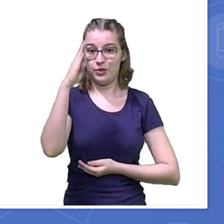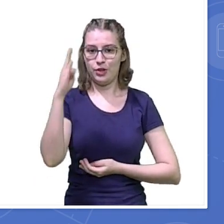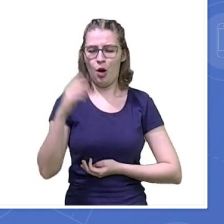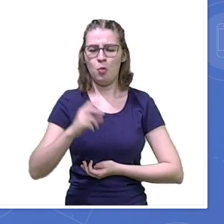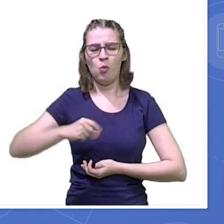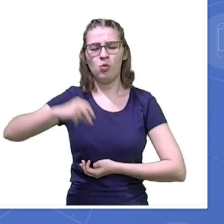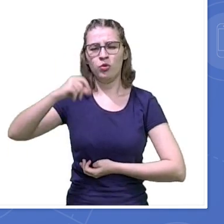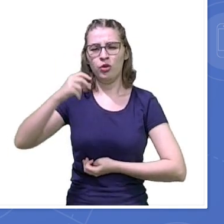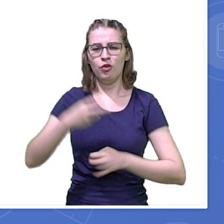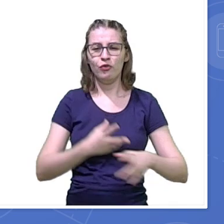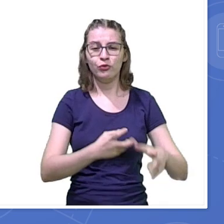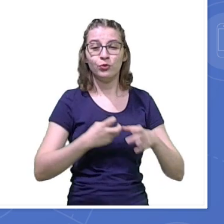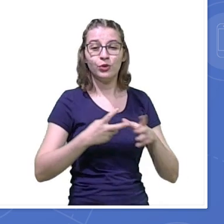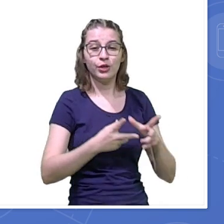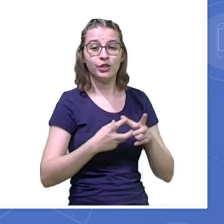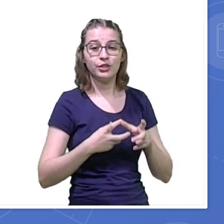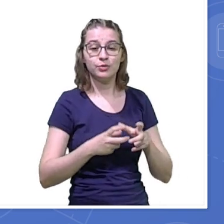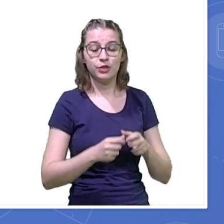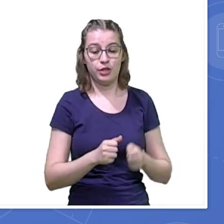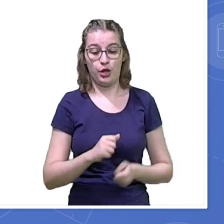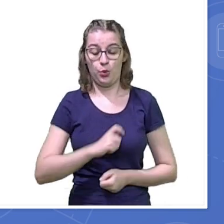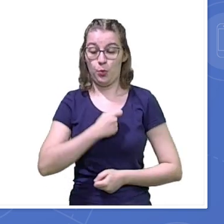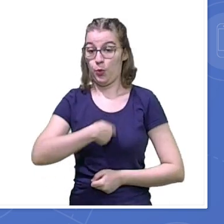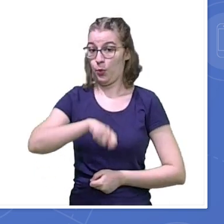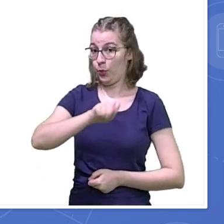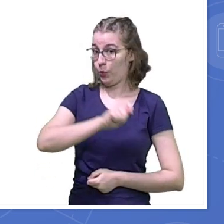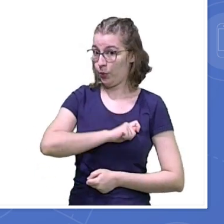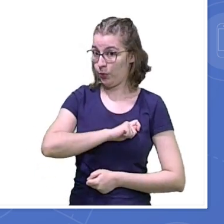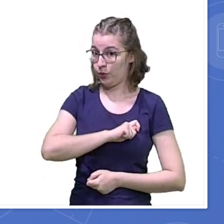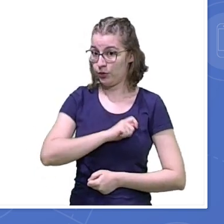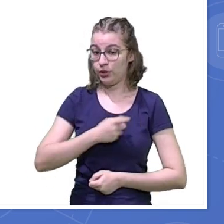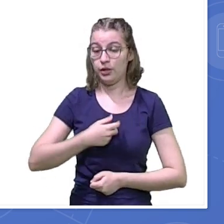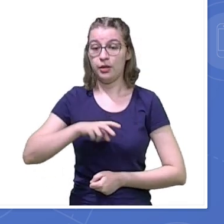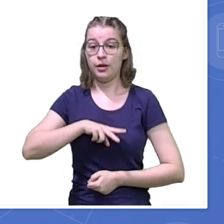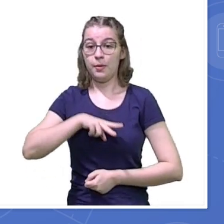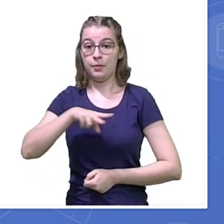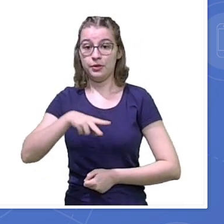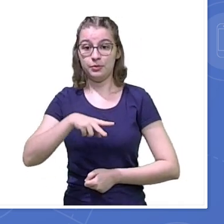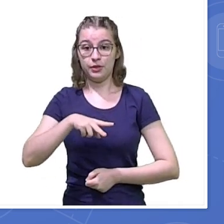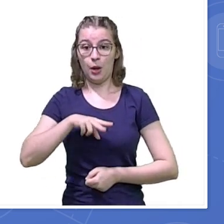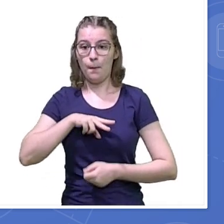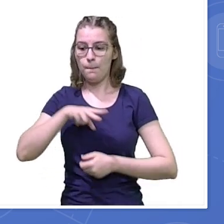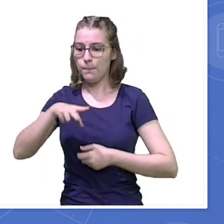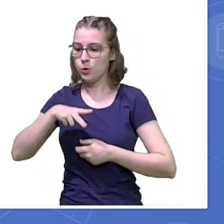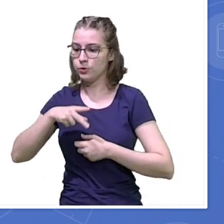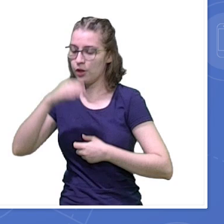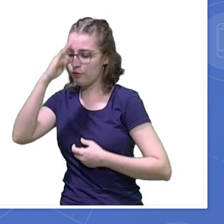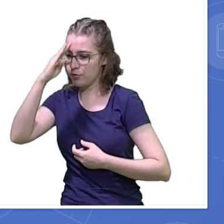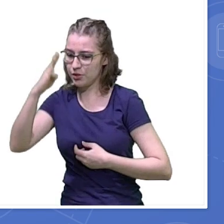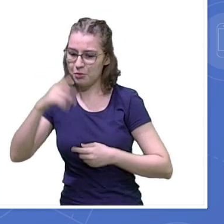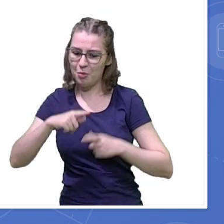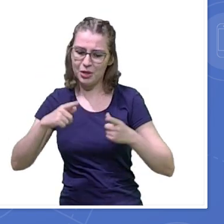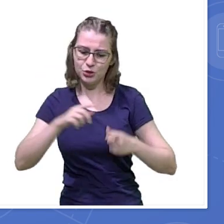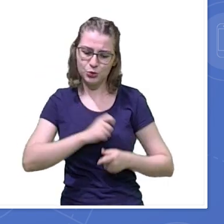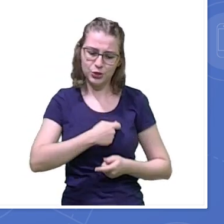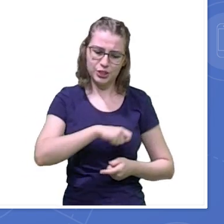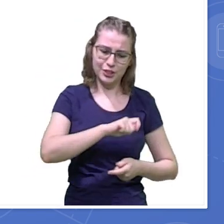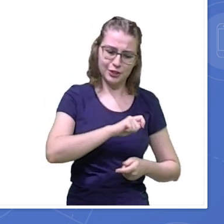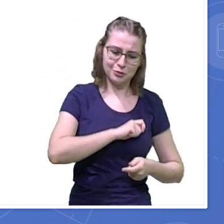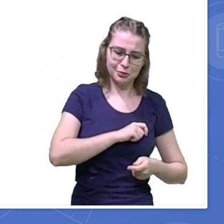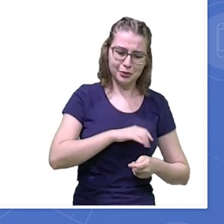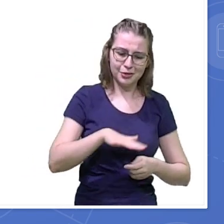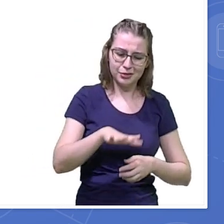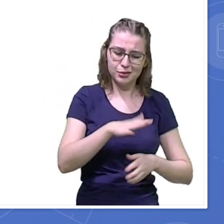foi explorado por Portugal, né, e os espanhóis não tiveram assim tanta penetração, né, no máximo, né,